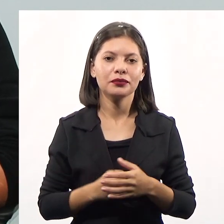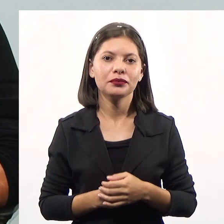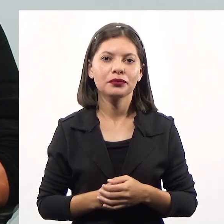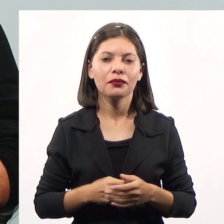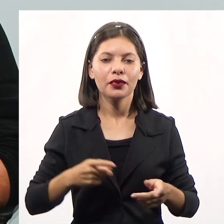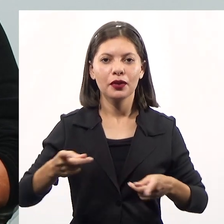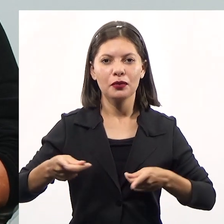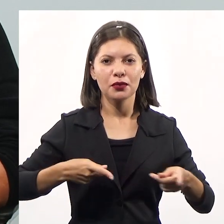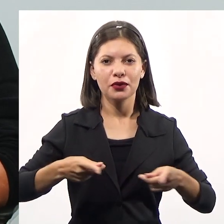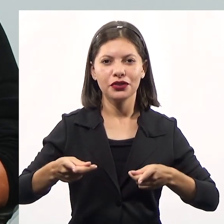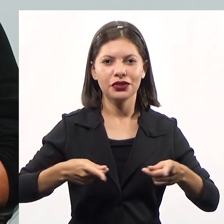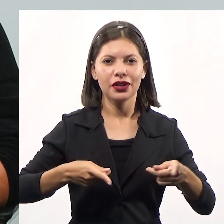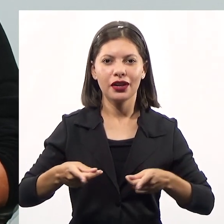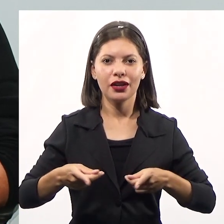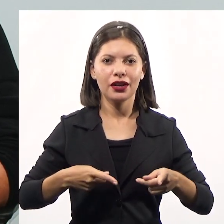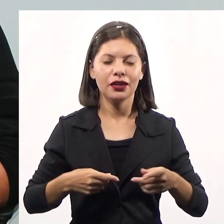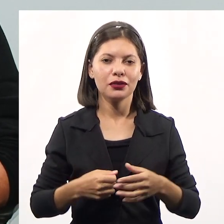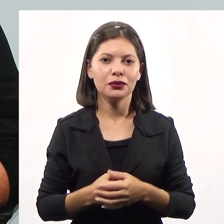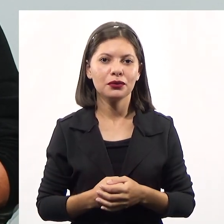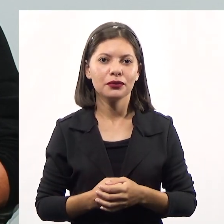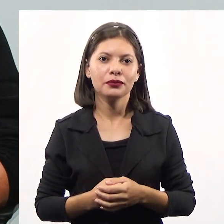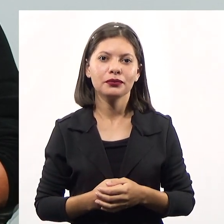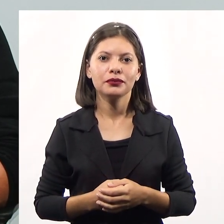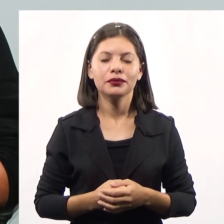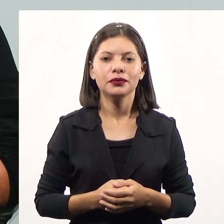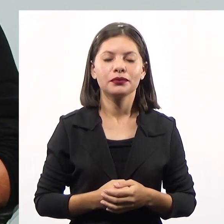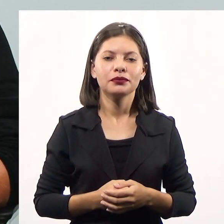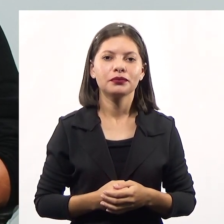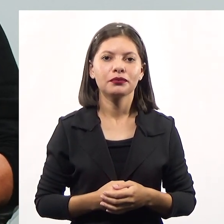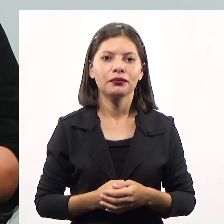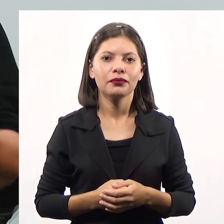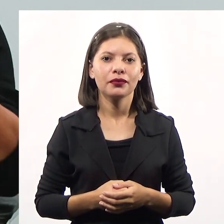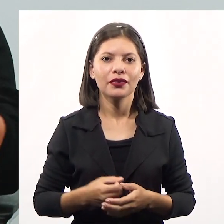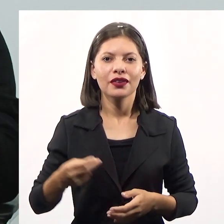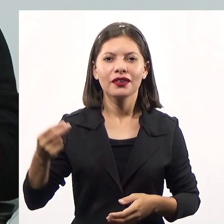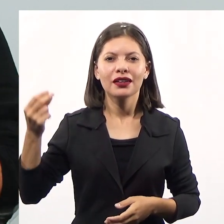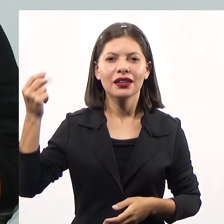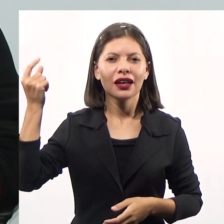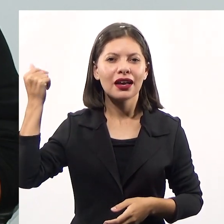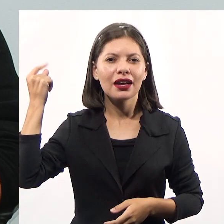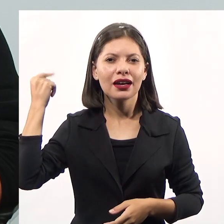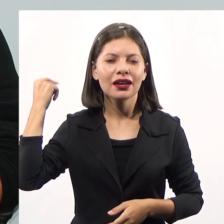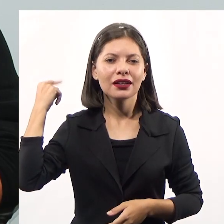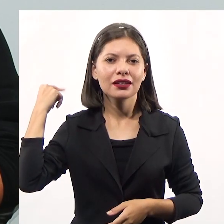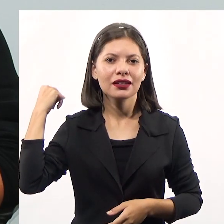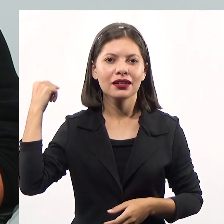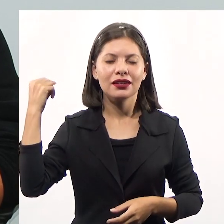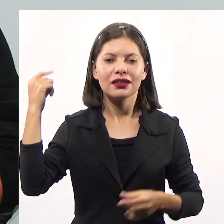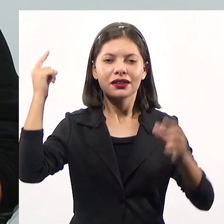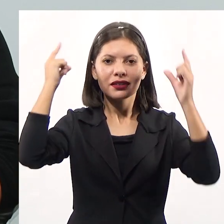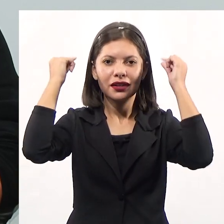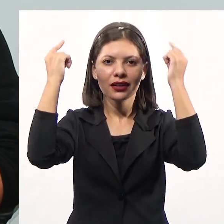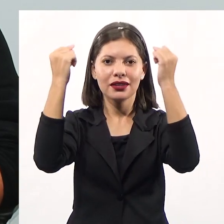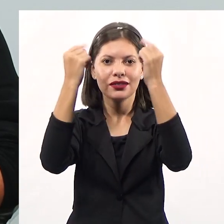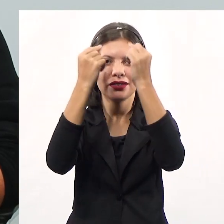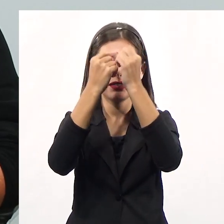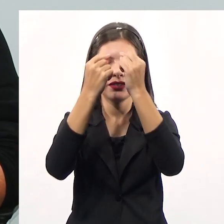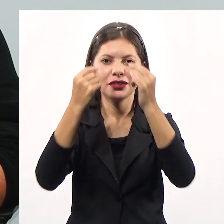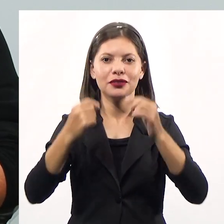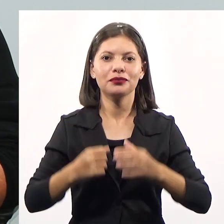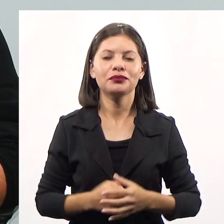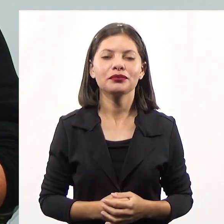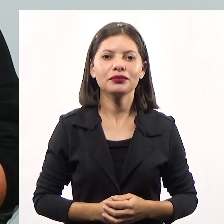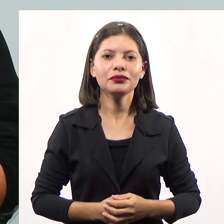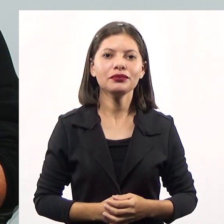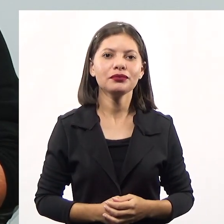um projeto político, social e histórico que vem lá da Grécia Antiga. Então a gente vai falar um pouco sobre